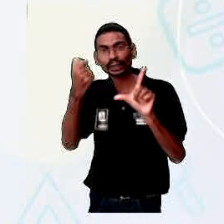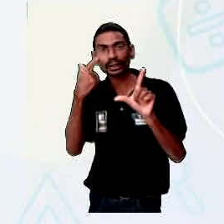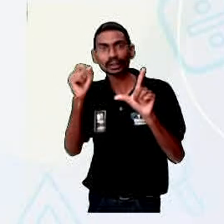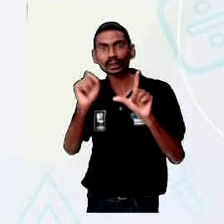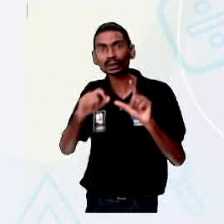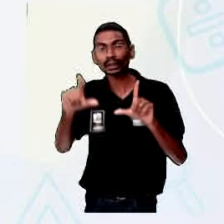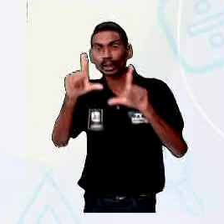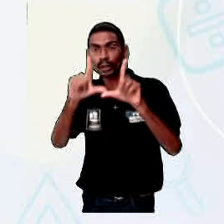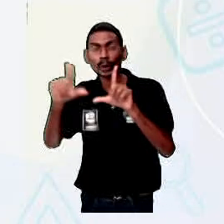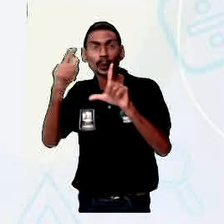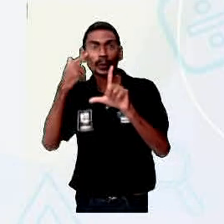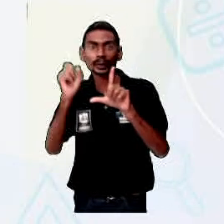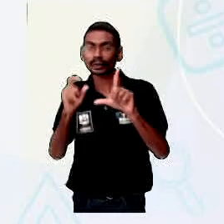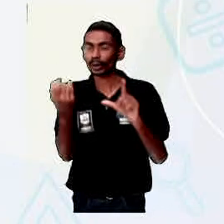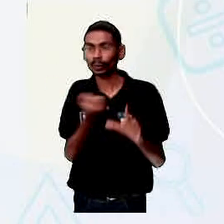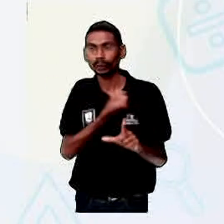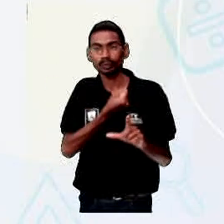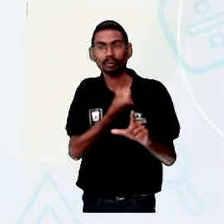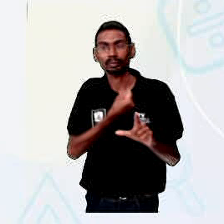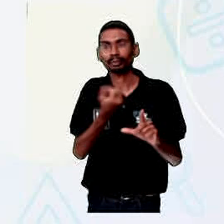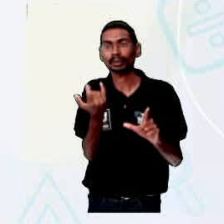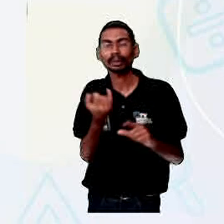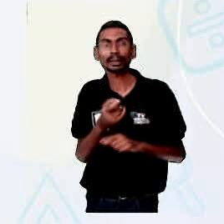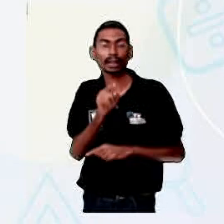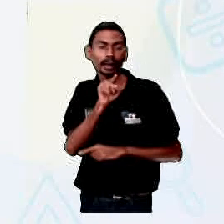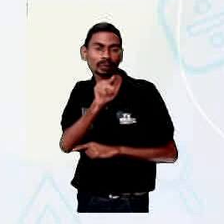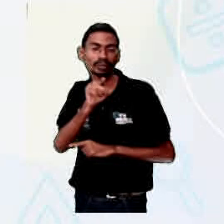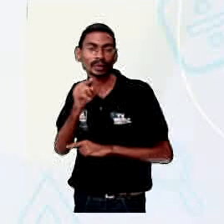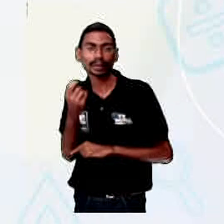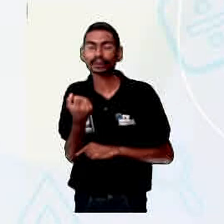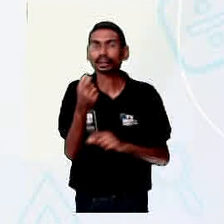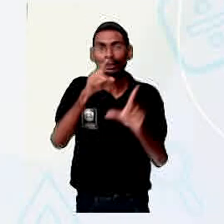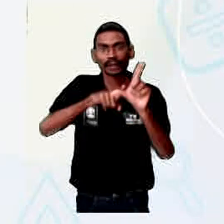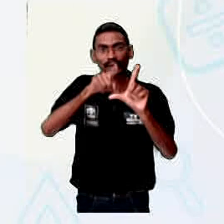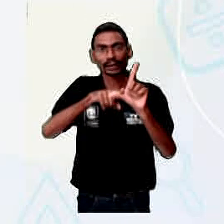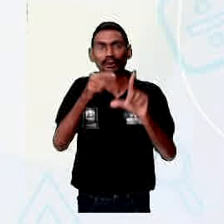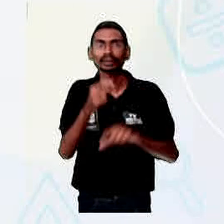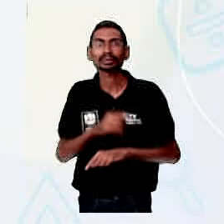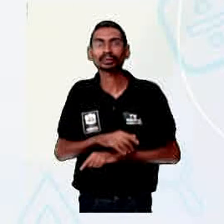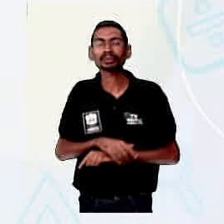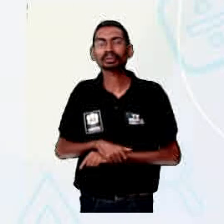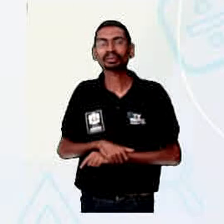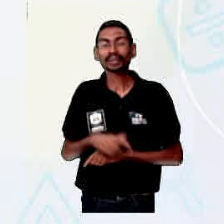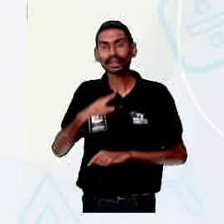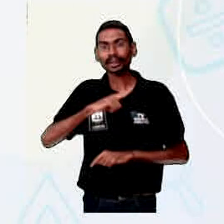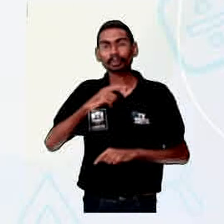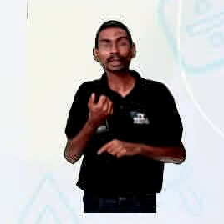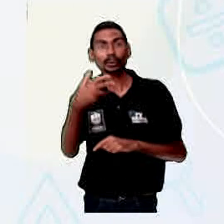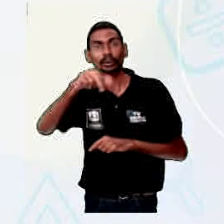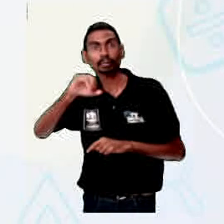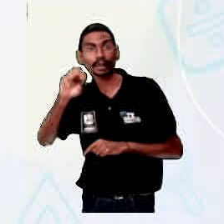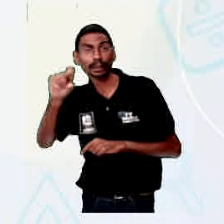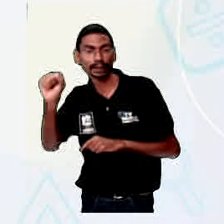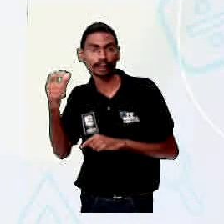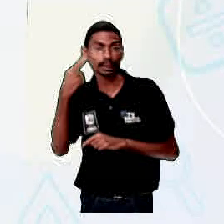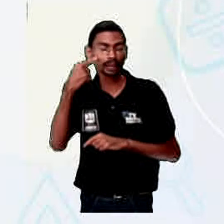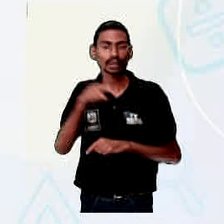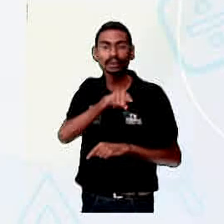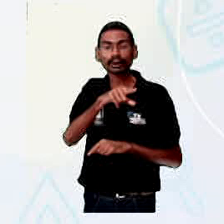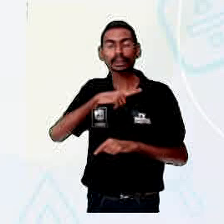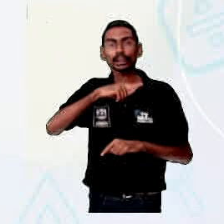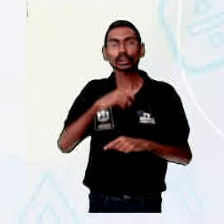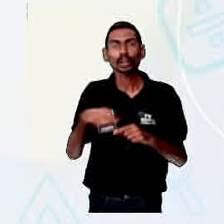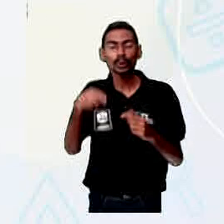número equivale a cada letra, certo? Também tiveram os maias, né? Os maias tiveram o desenho, a ideia de